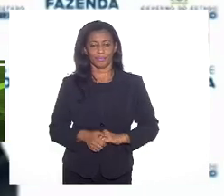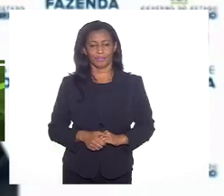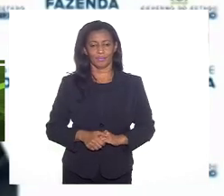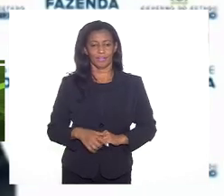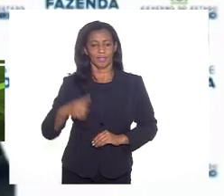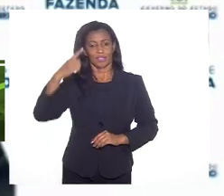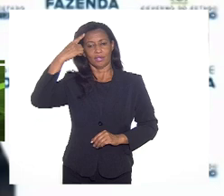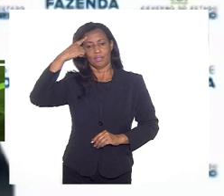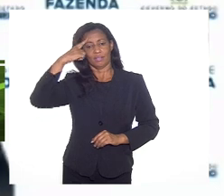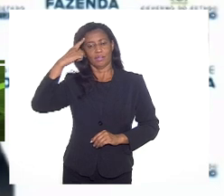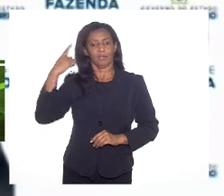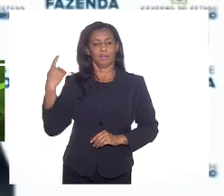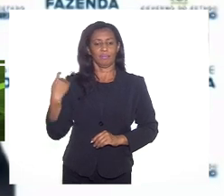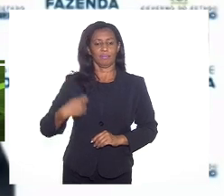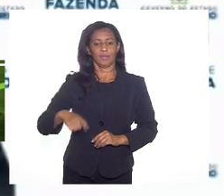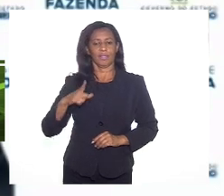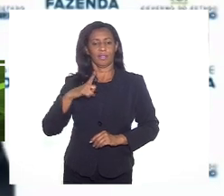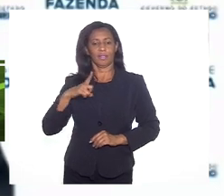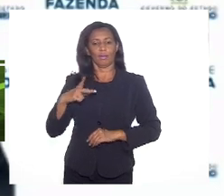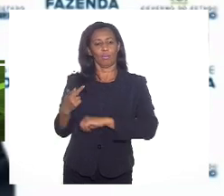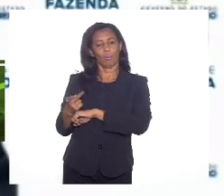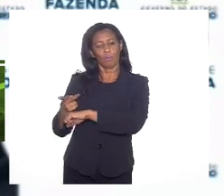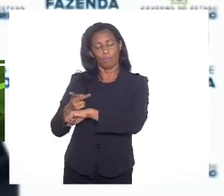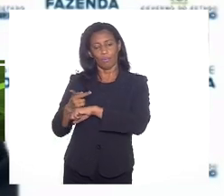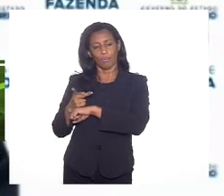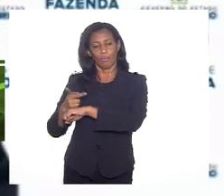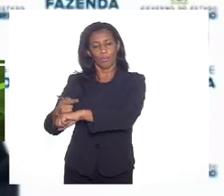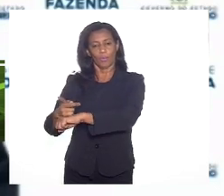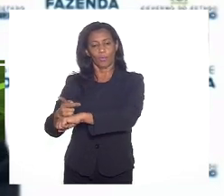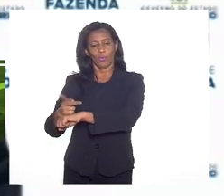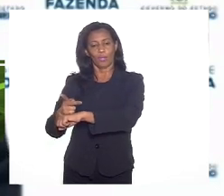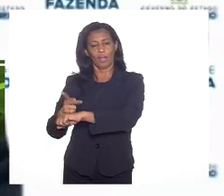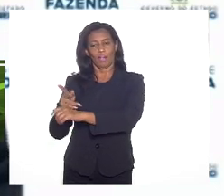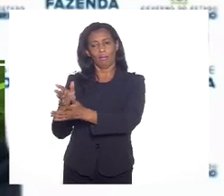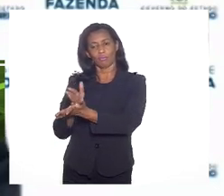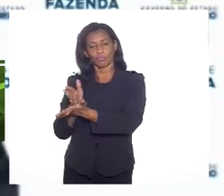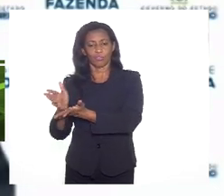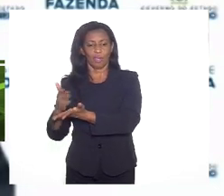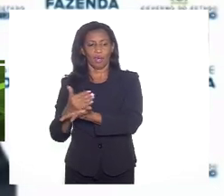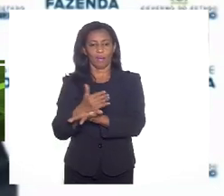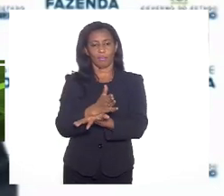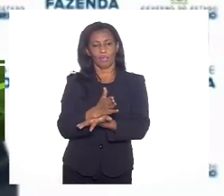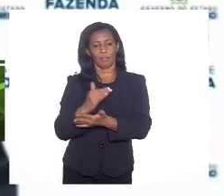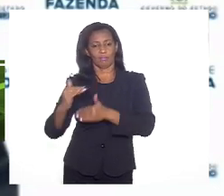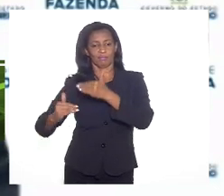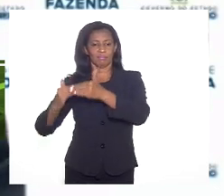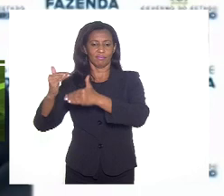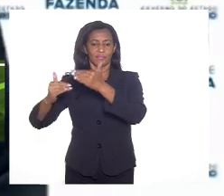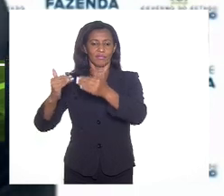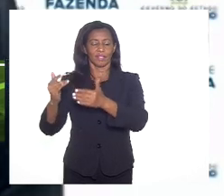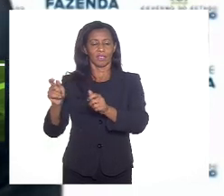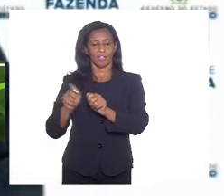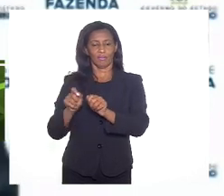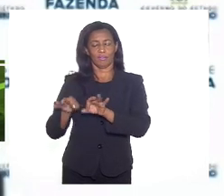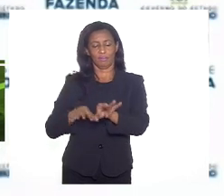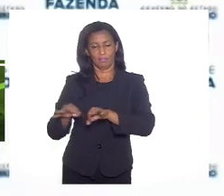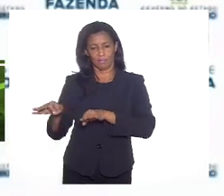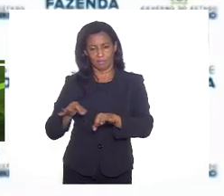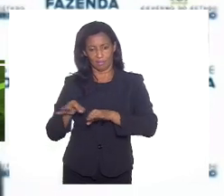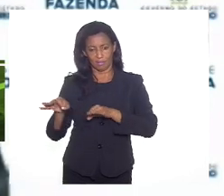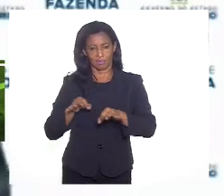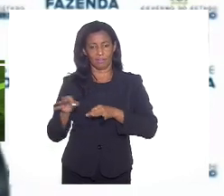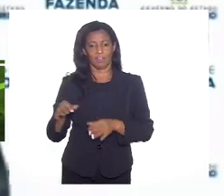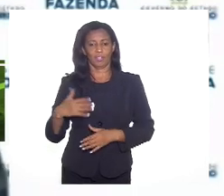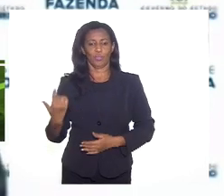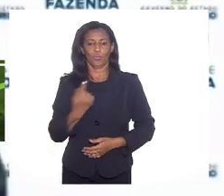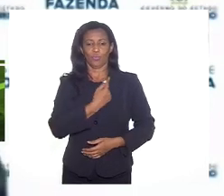gente pensa. Então, temos que buscar, a gente tem algumas alternativas ainda em construção, que farão parte do plano, e